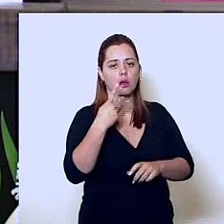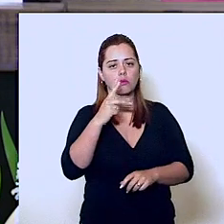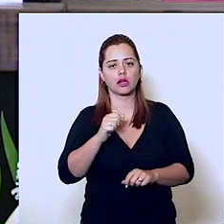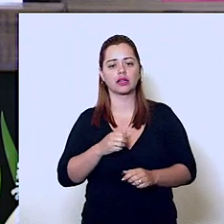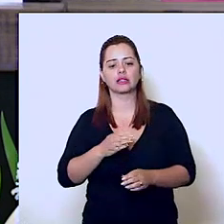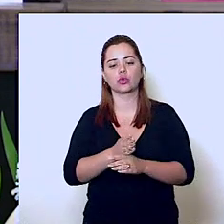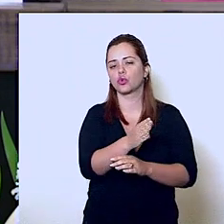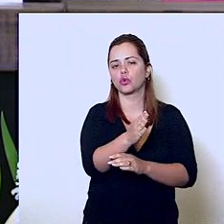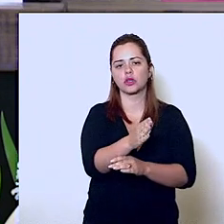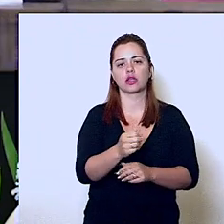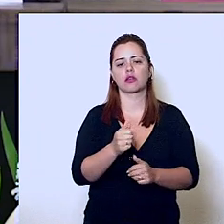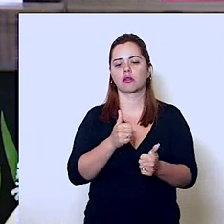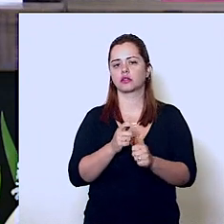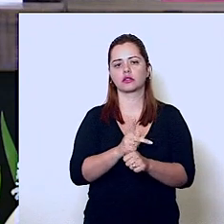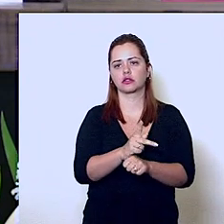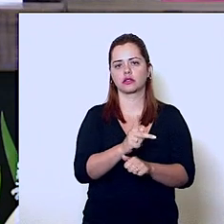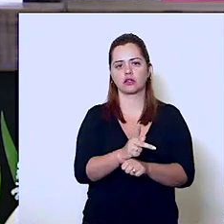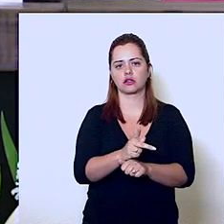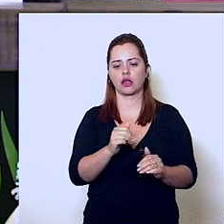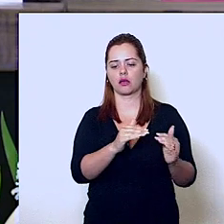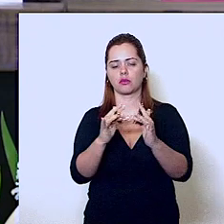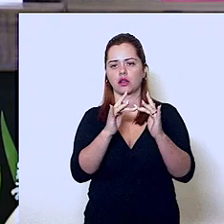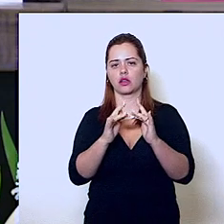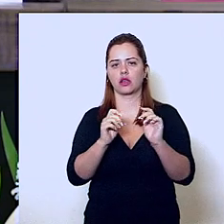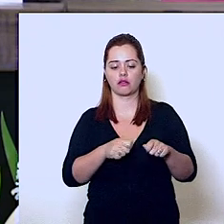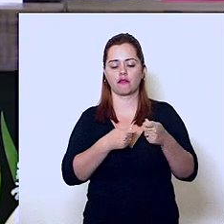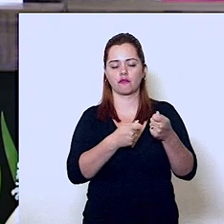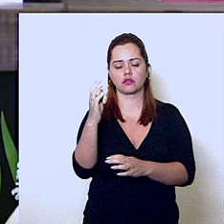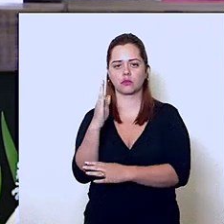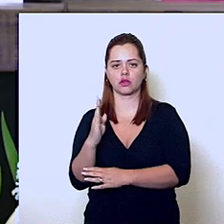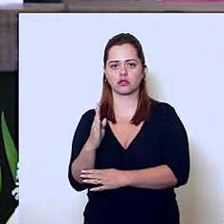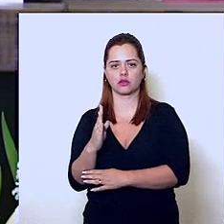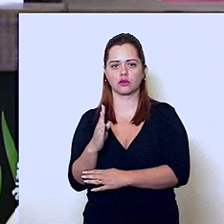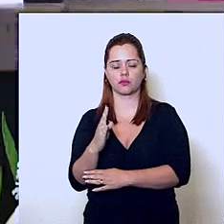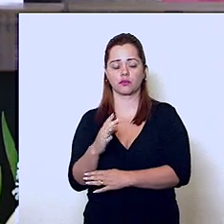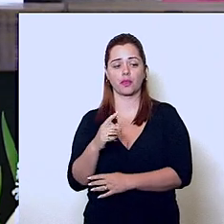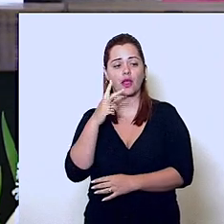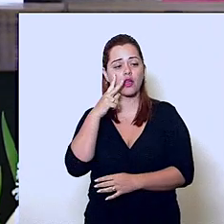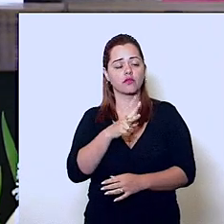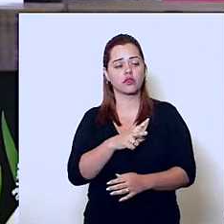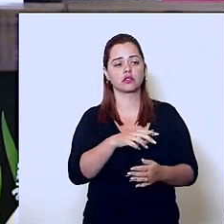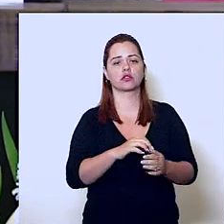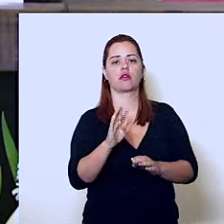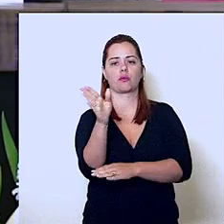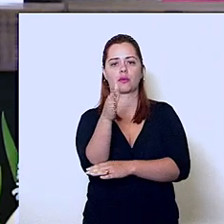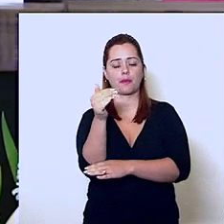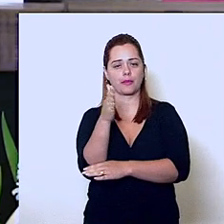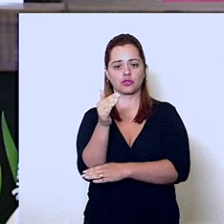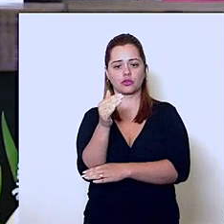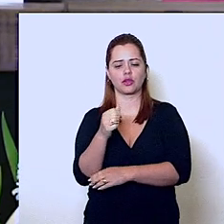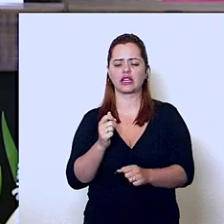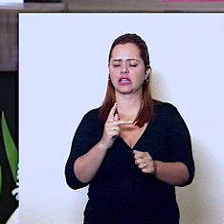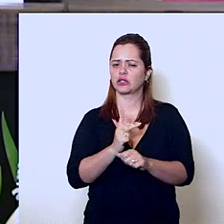interesses da defesa do nosso Brasil, destacadamente o embaixador foi um desses que influenciou essa caminhada e me